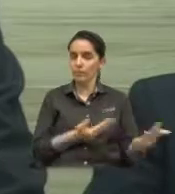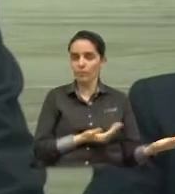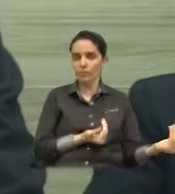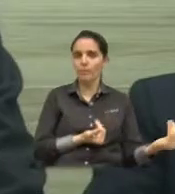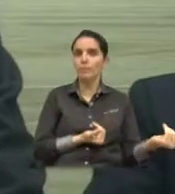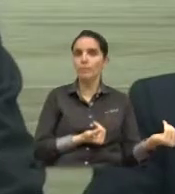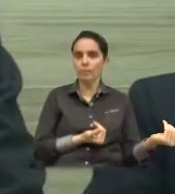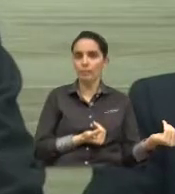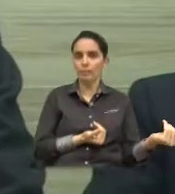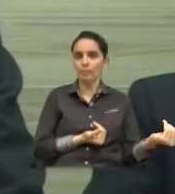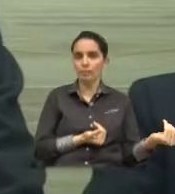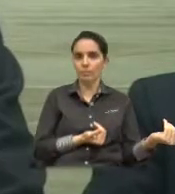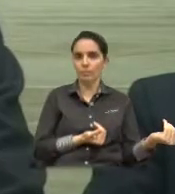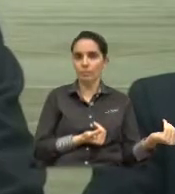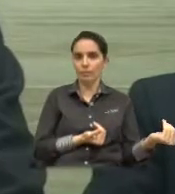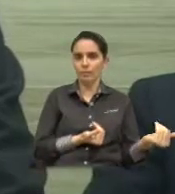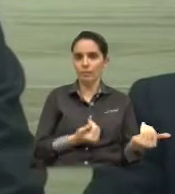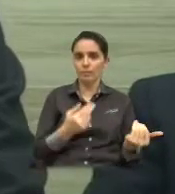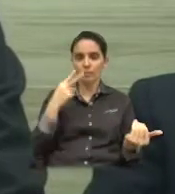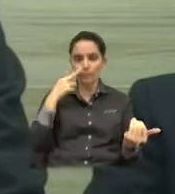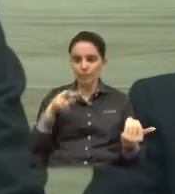se seduzem,